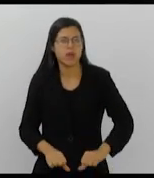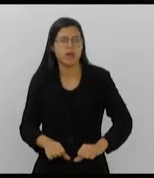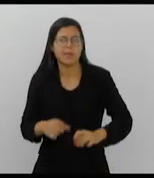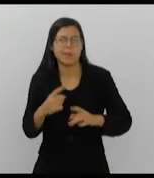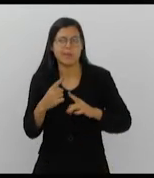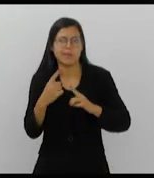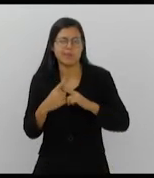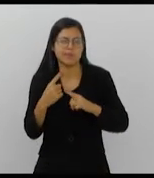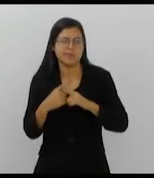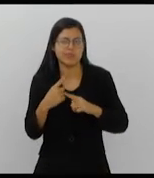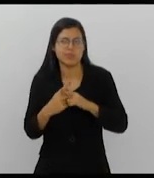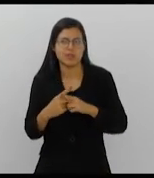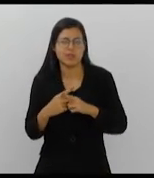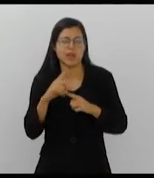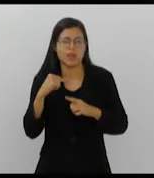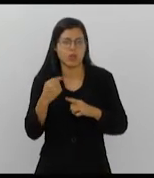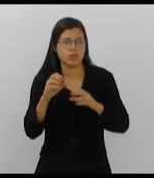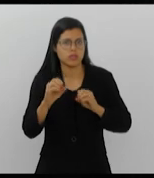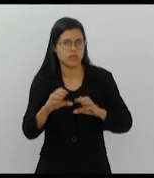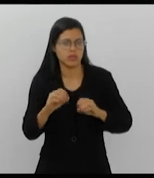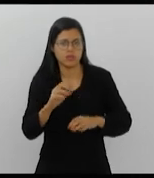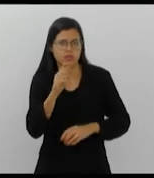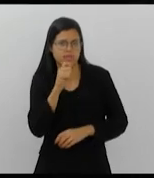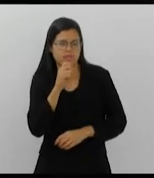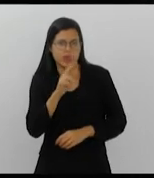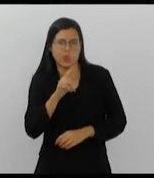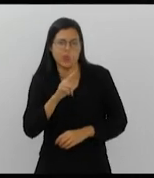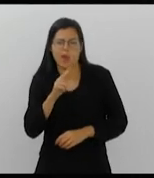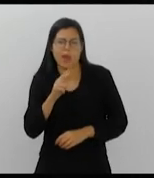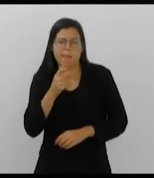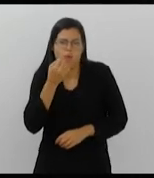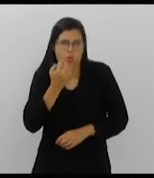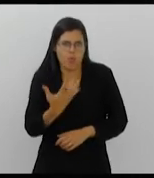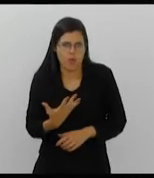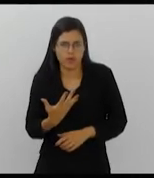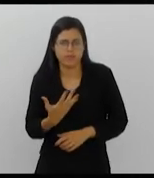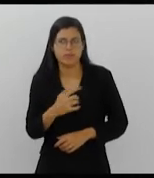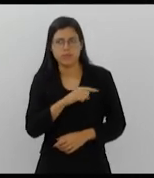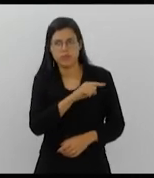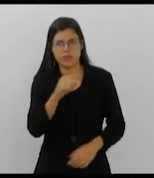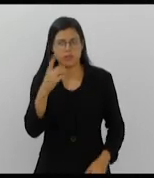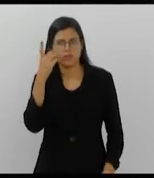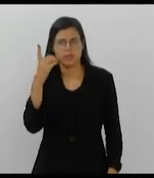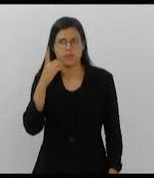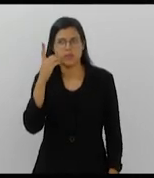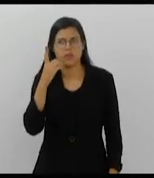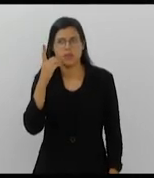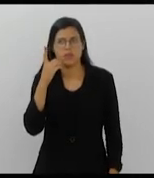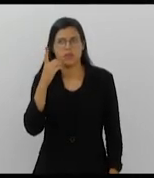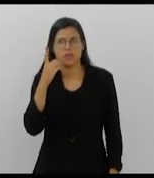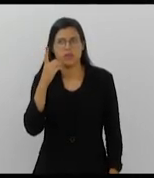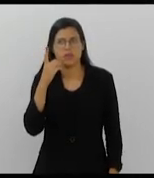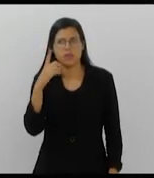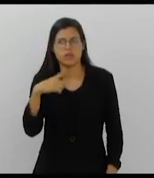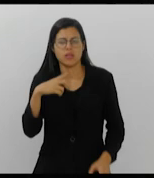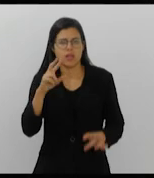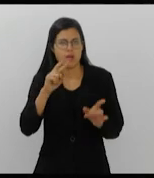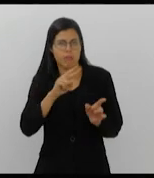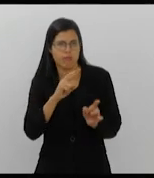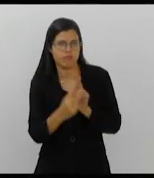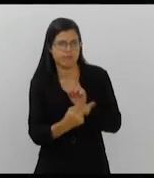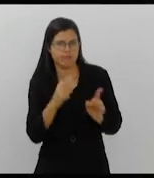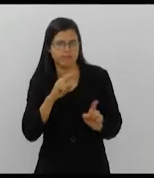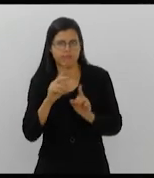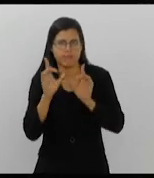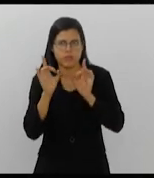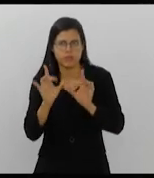de primeiro mundo. E eu gostaria muito, deputada, que os nobres parlamentares, em nome da senhora, tenham uma visão especial com essas